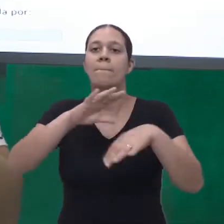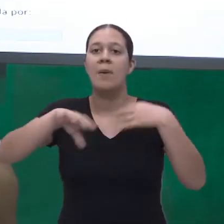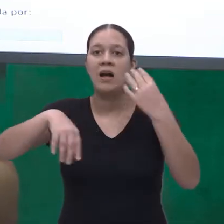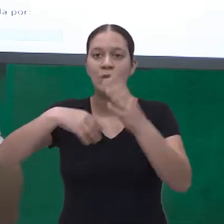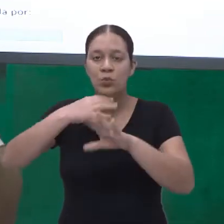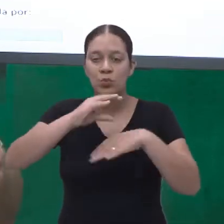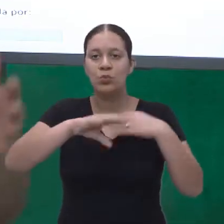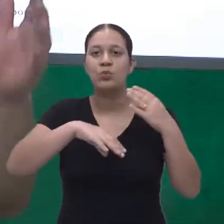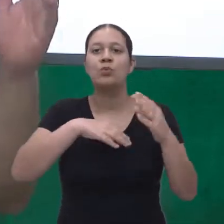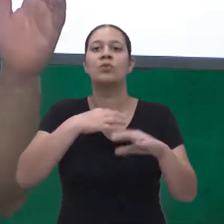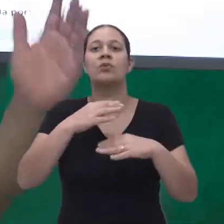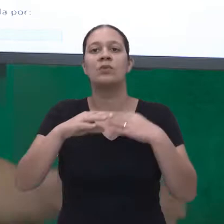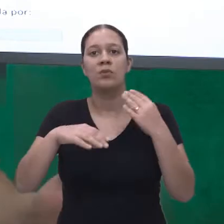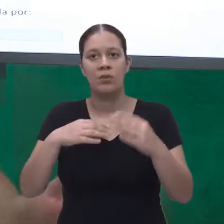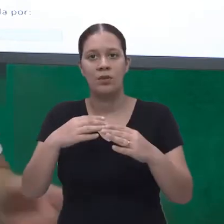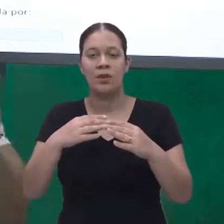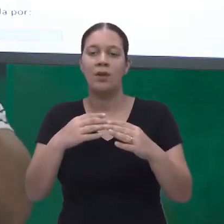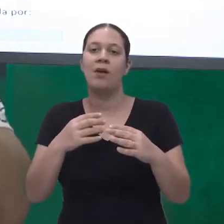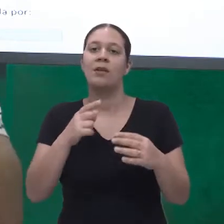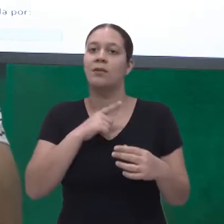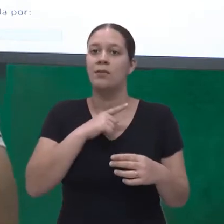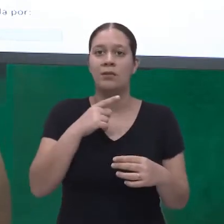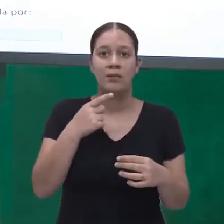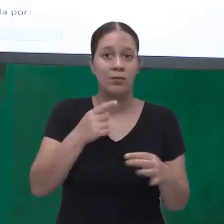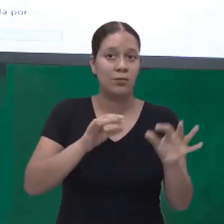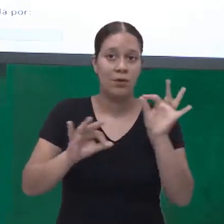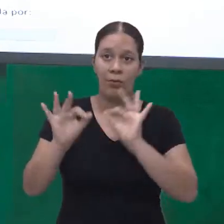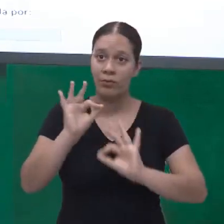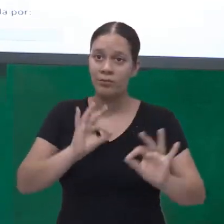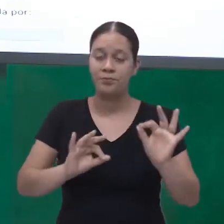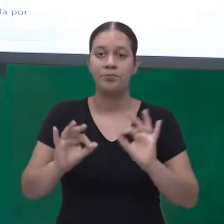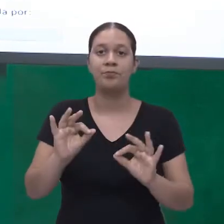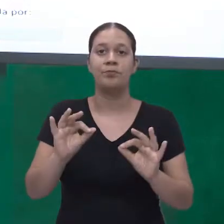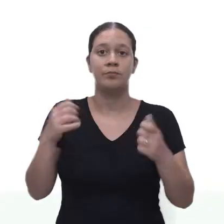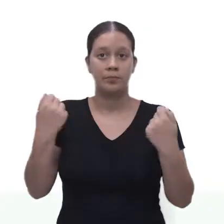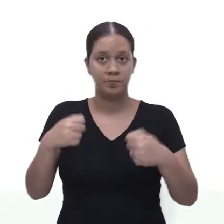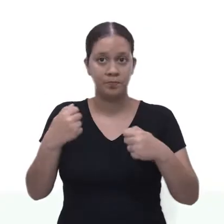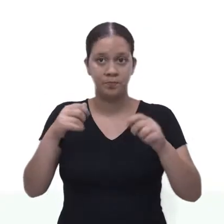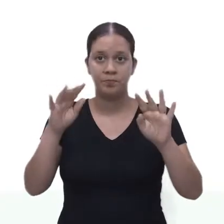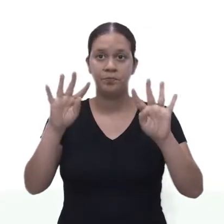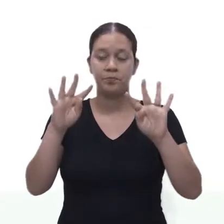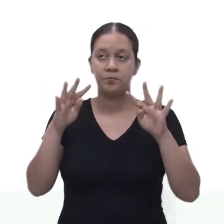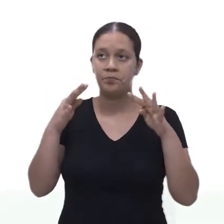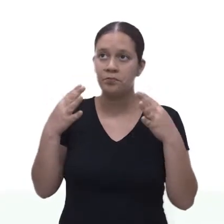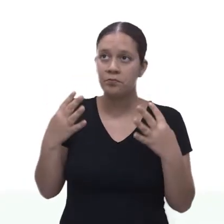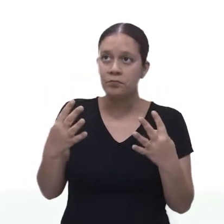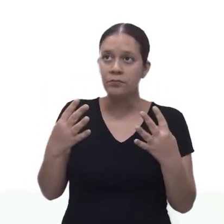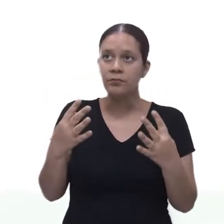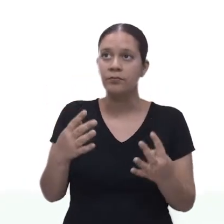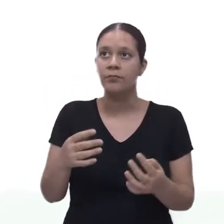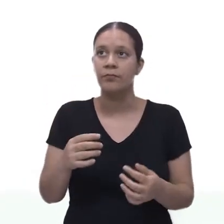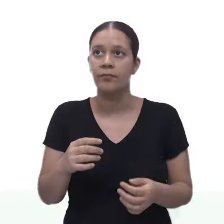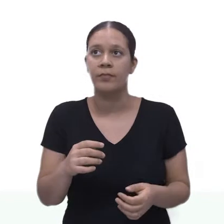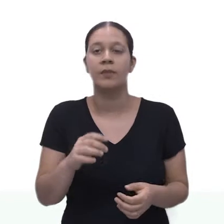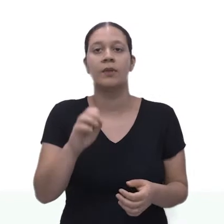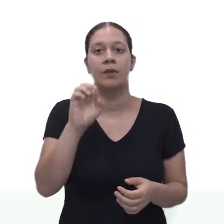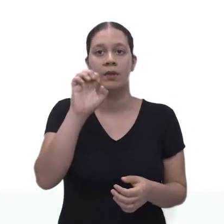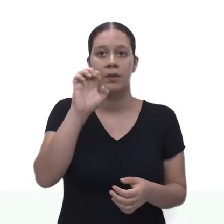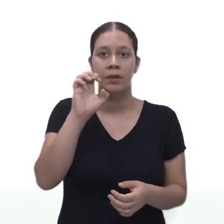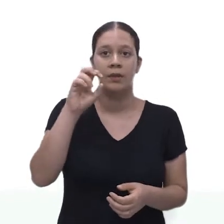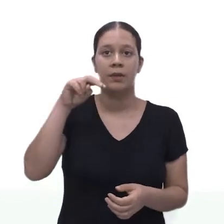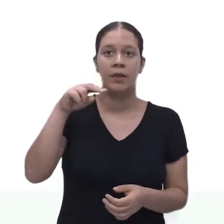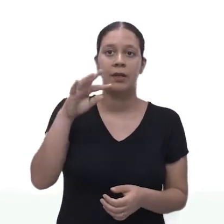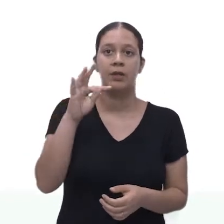é sinônimo de desordem. Se liga nisso. Então, entropia é uma grandeza